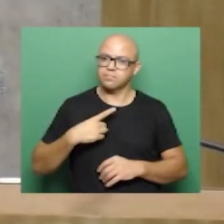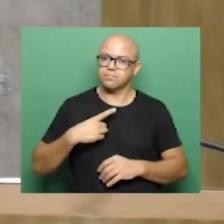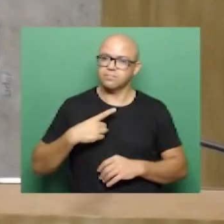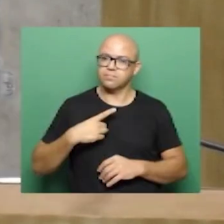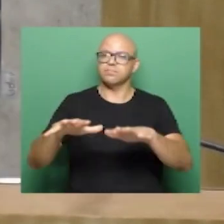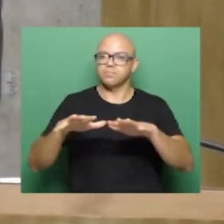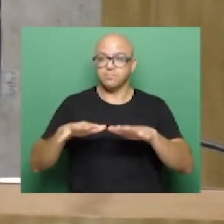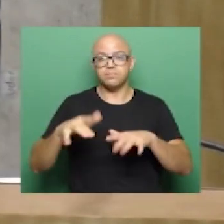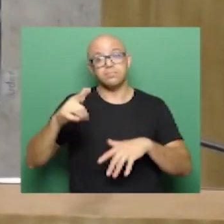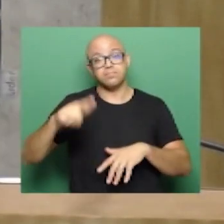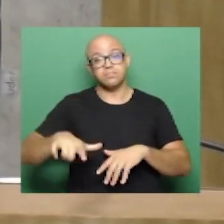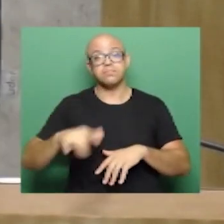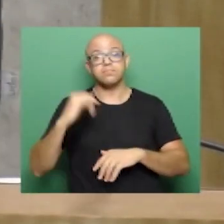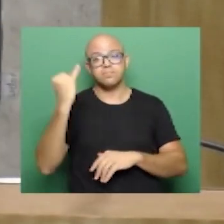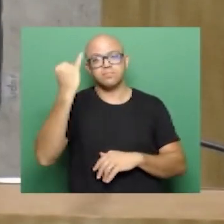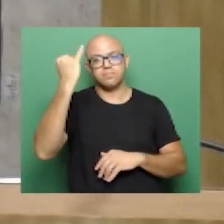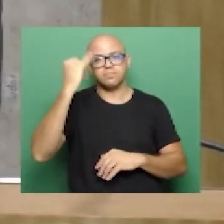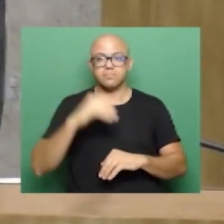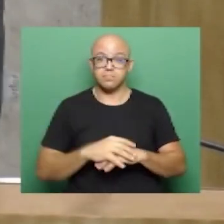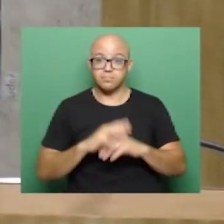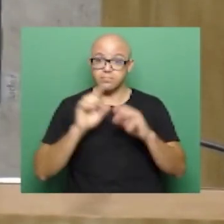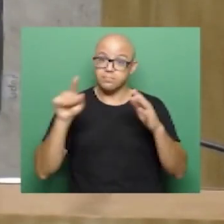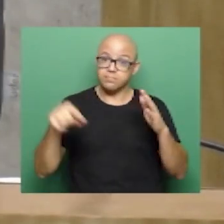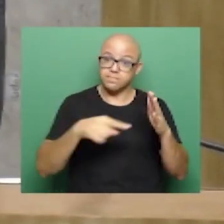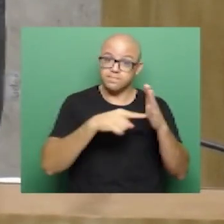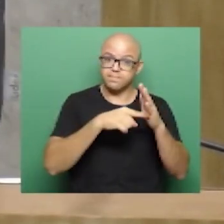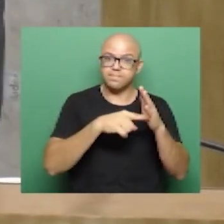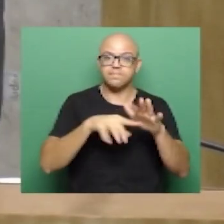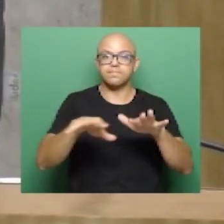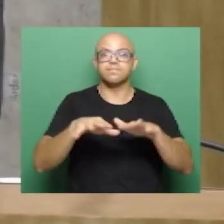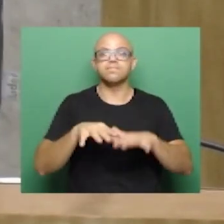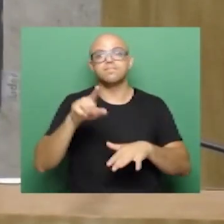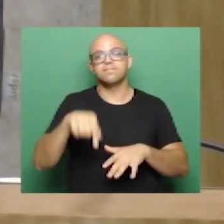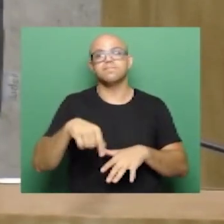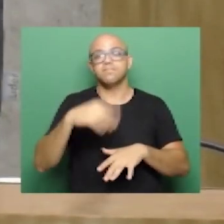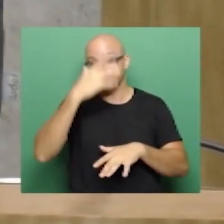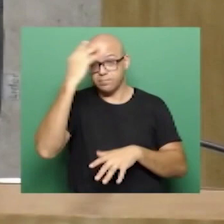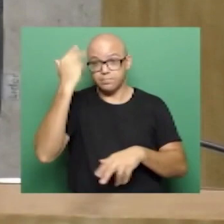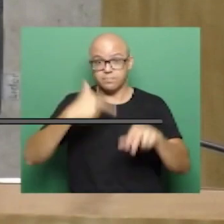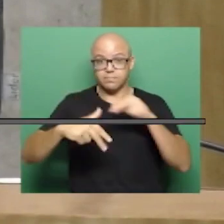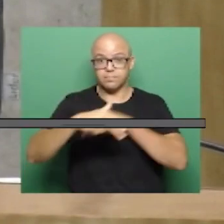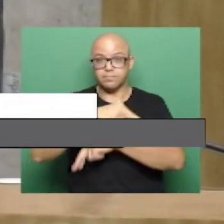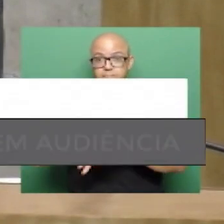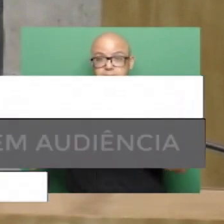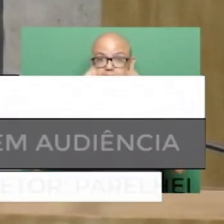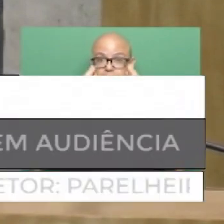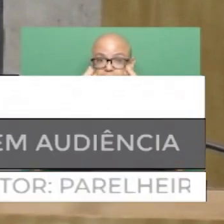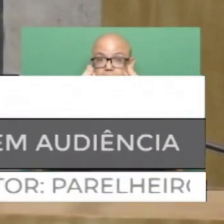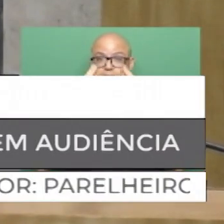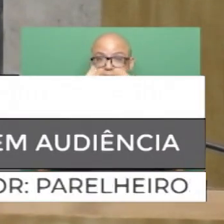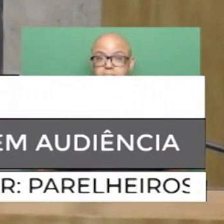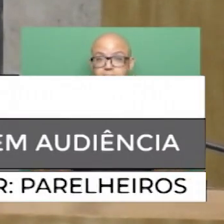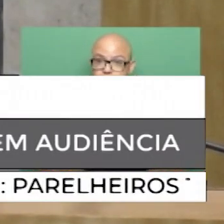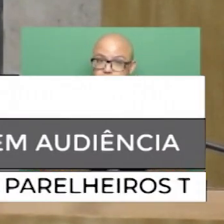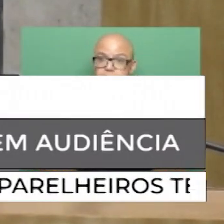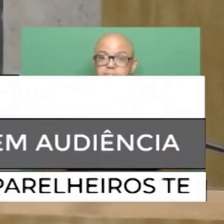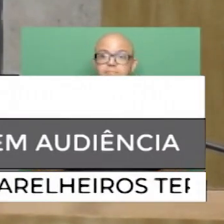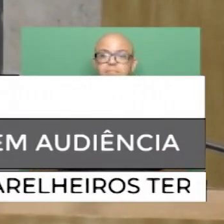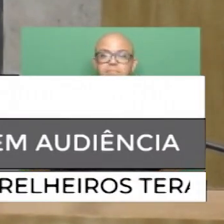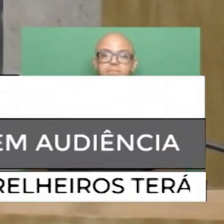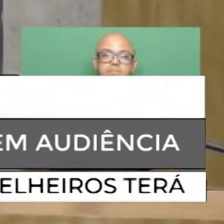e é importante destacar, o grande objetivo das audiências públicas é justamente ouvir a população, criar mecanismos para que suas demandas sejam trazidas e